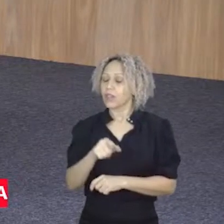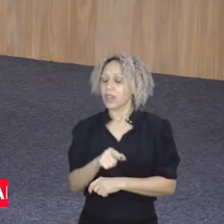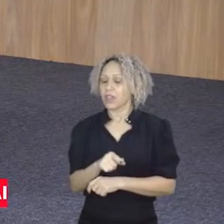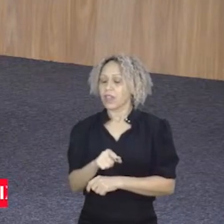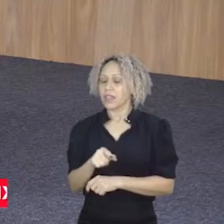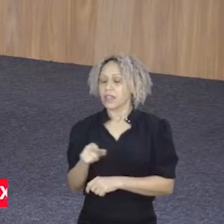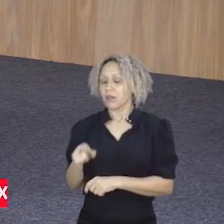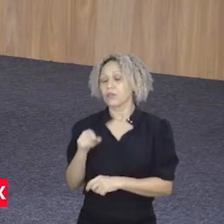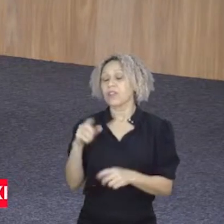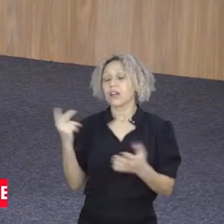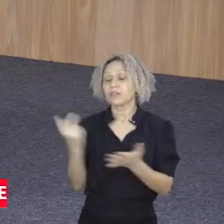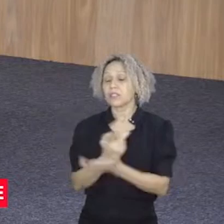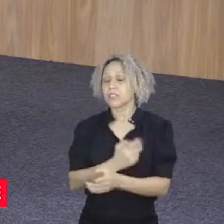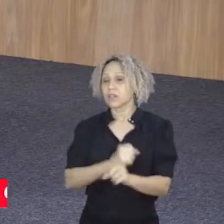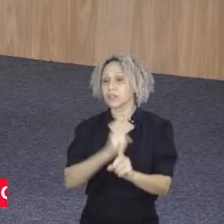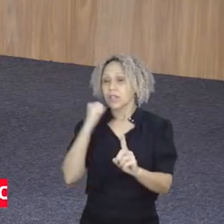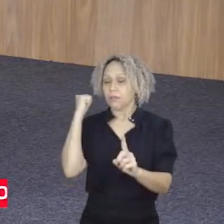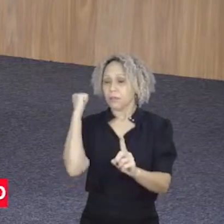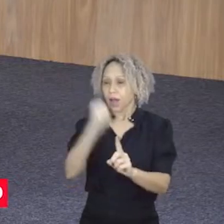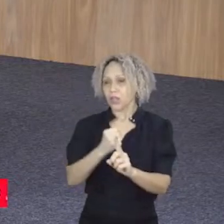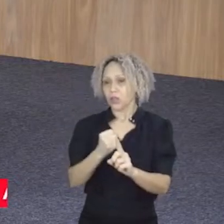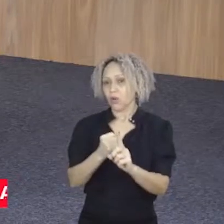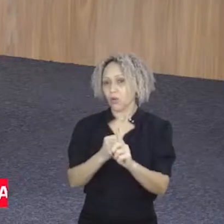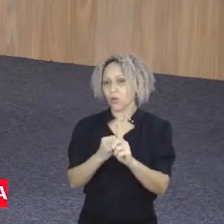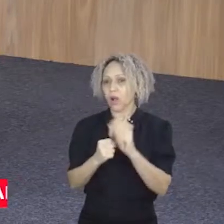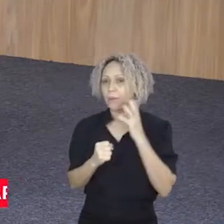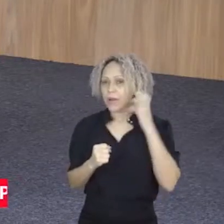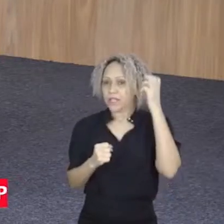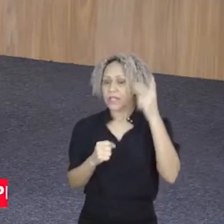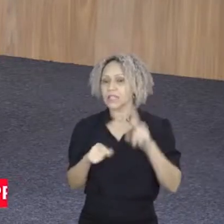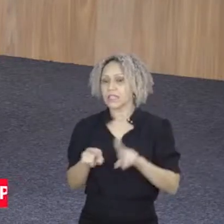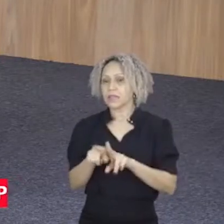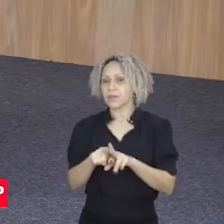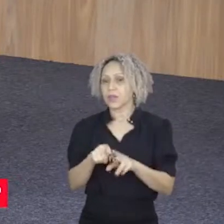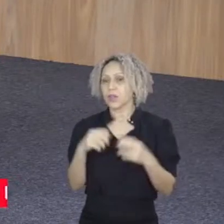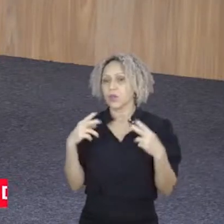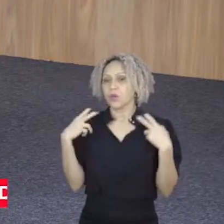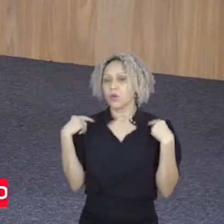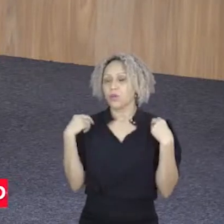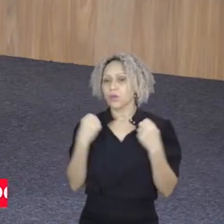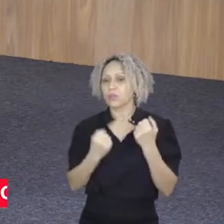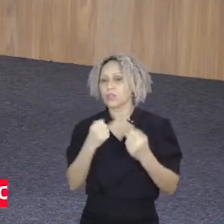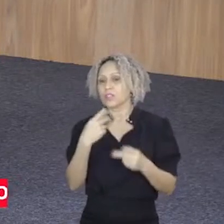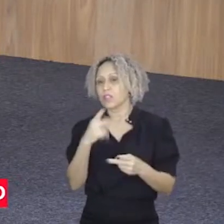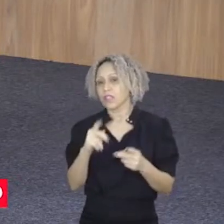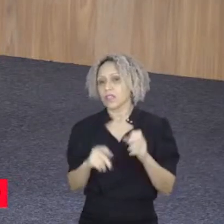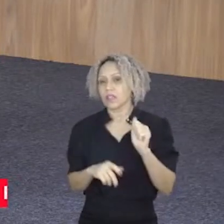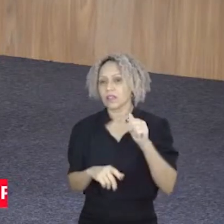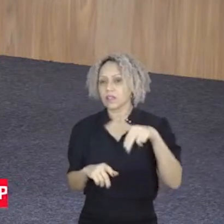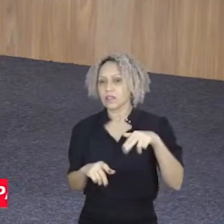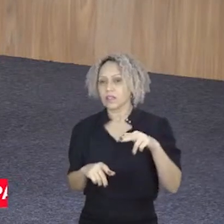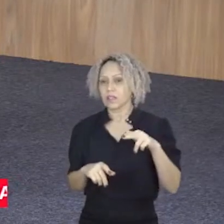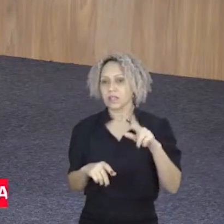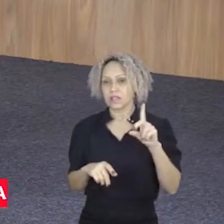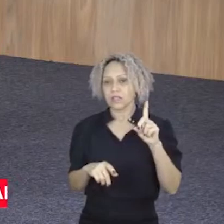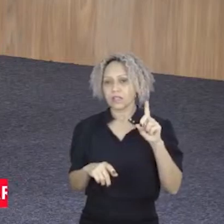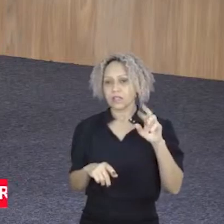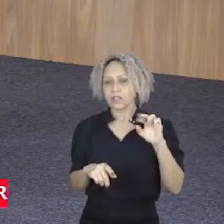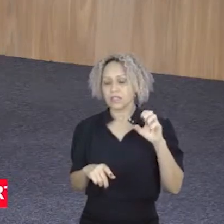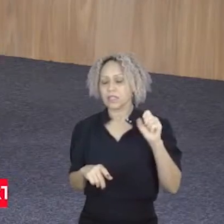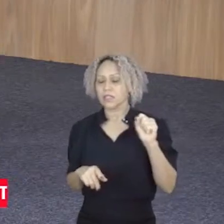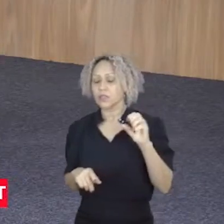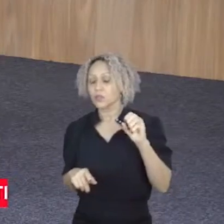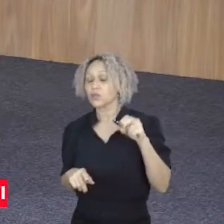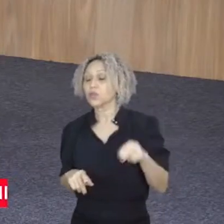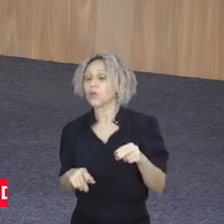no último domingo. E a gente conversa agora com a deputada federal pelo PT do Paraná, Carol D'Artora. Bom dia, deputada. Bem-vinda mais uma vez